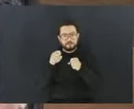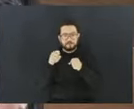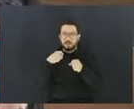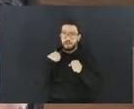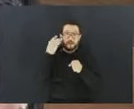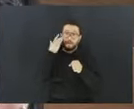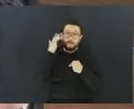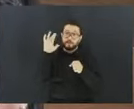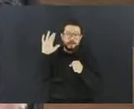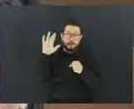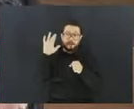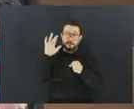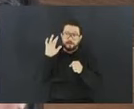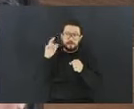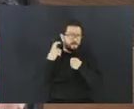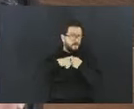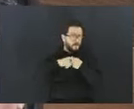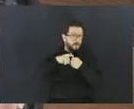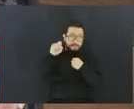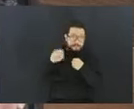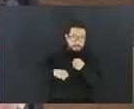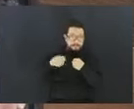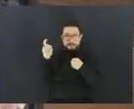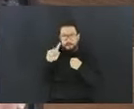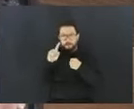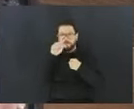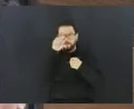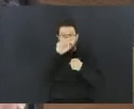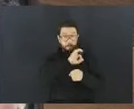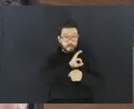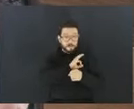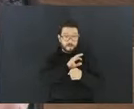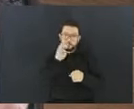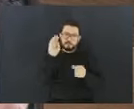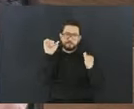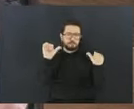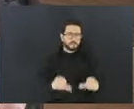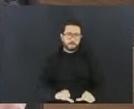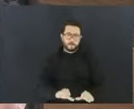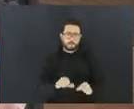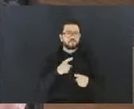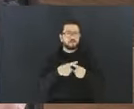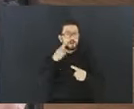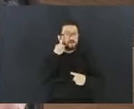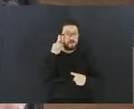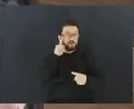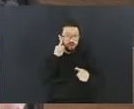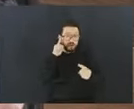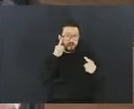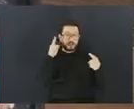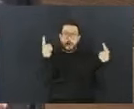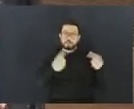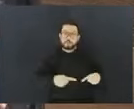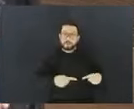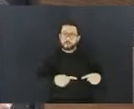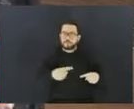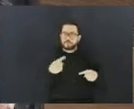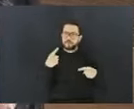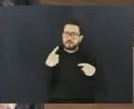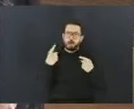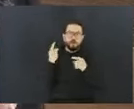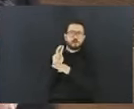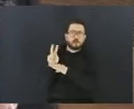ainda maior, em função dos confrontos que vocês enfrentam no dia a dia, até para proteger o cidadão, é claro.